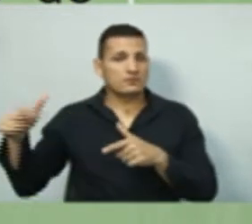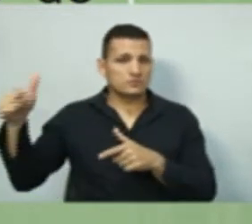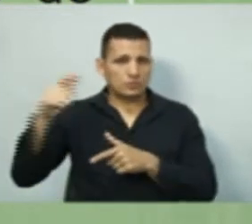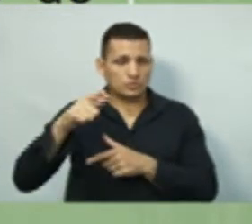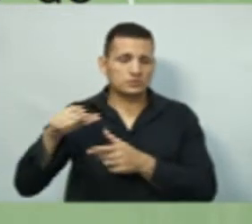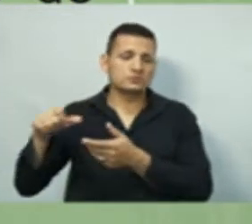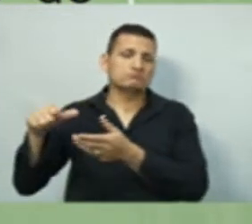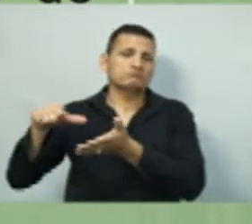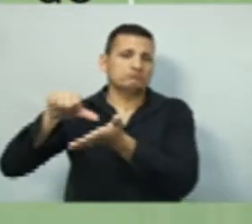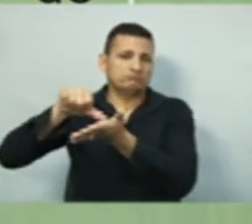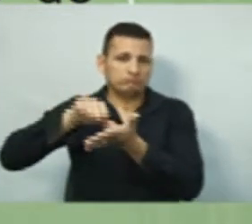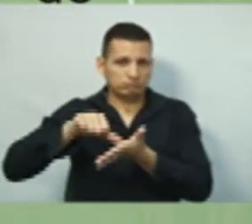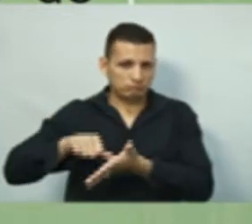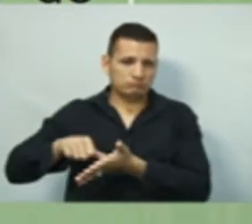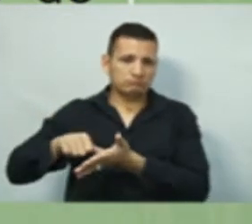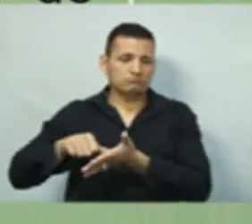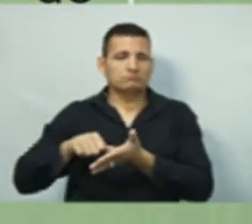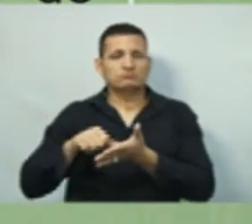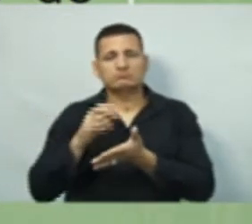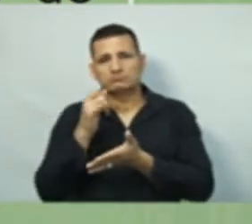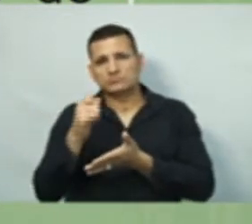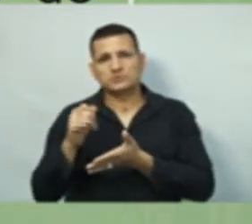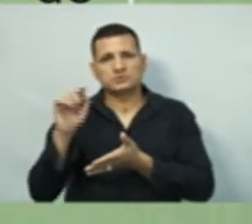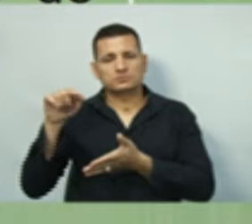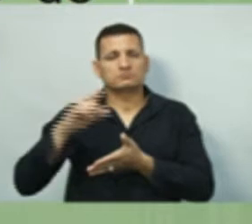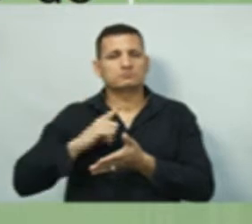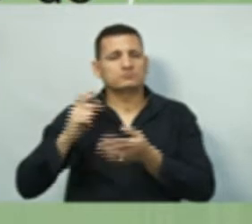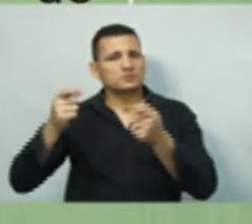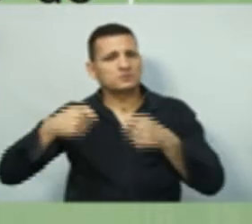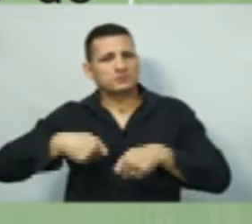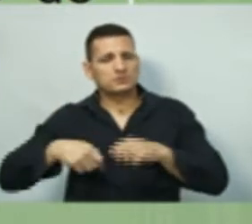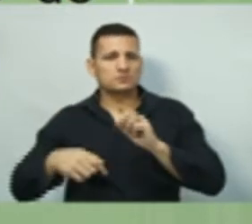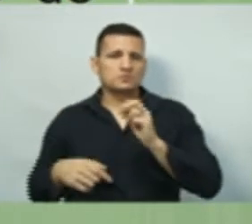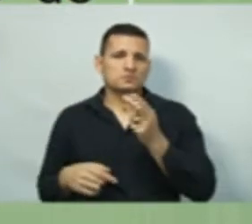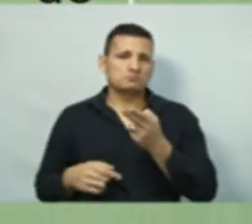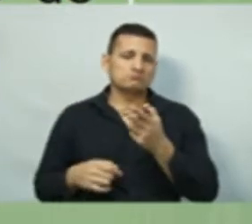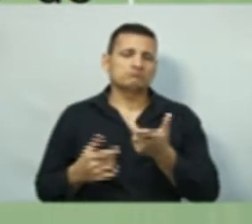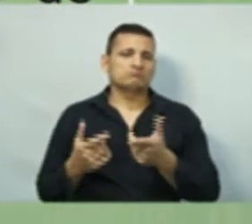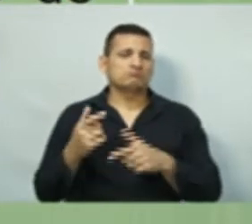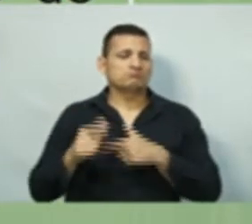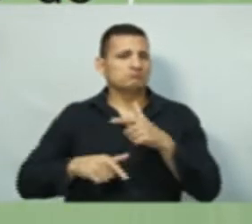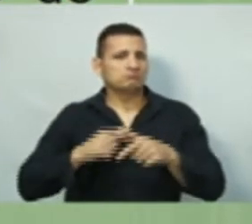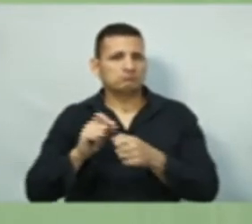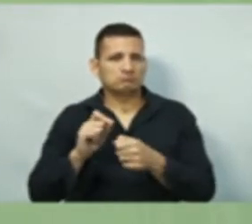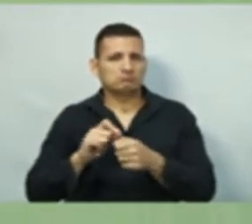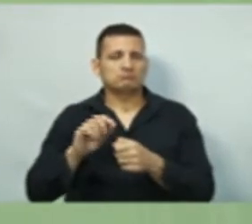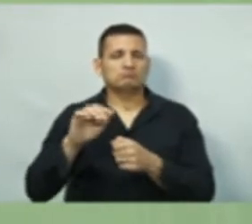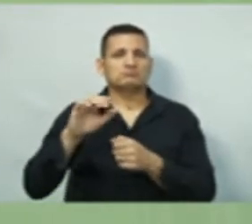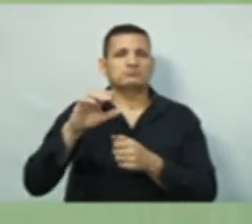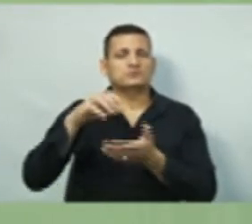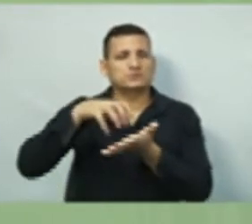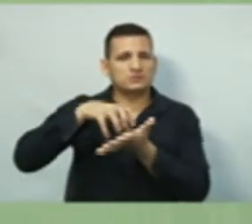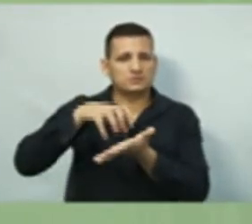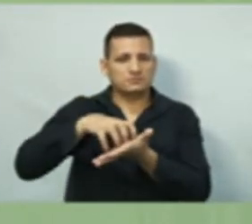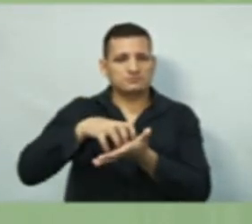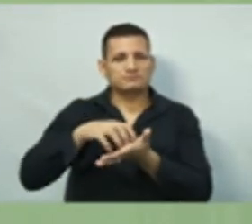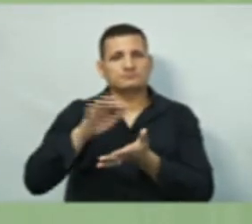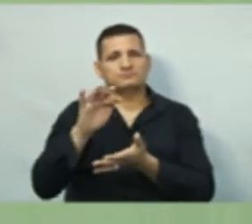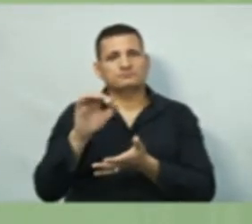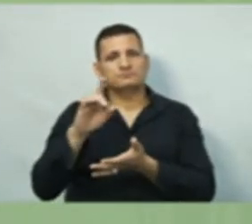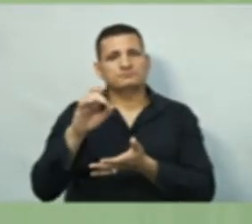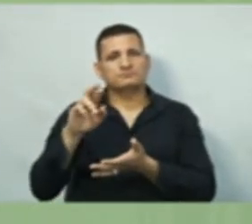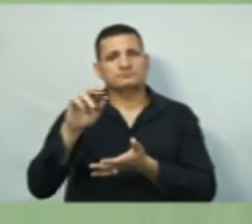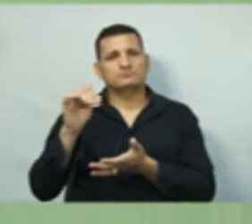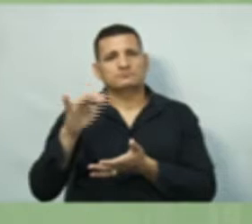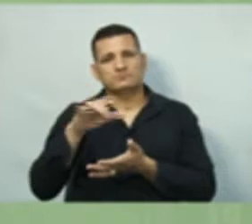empreendimentos transcender o âmbito de capacidade ou conveniência de atuação das centrais de federações. A